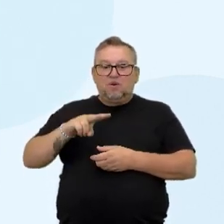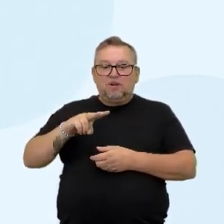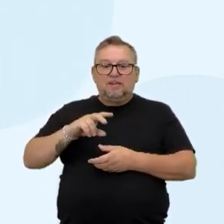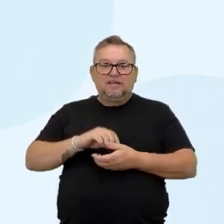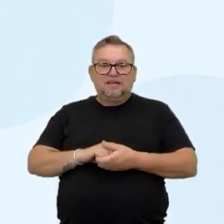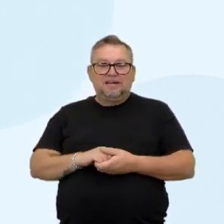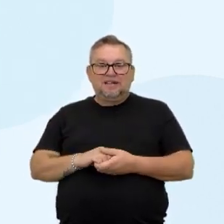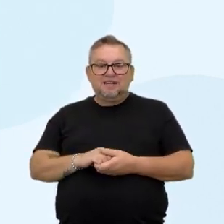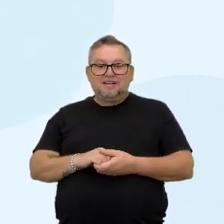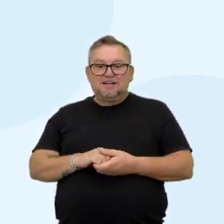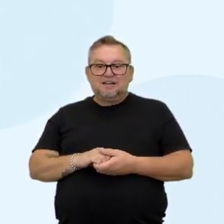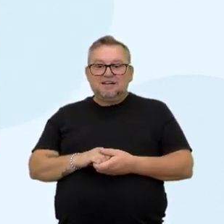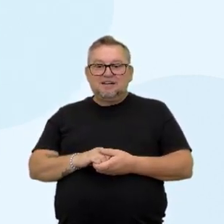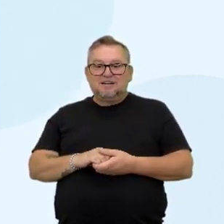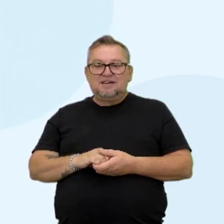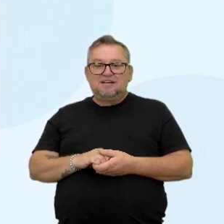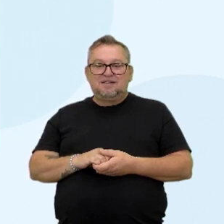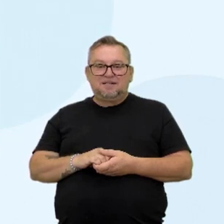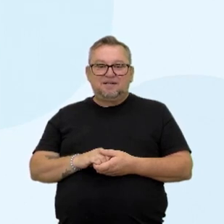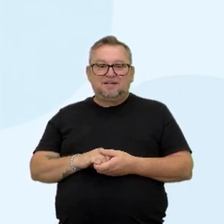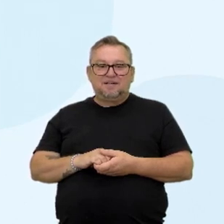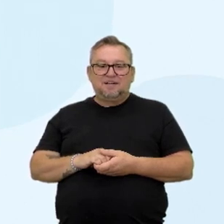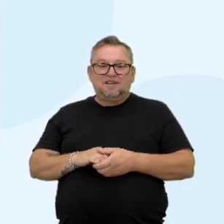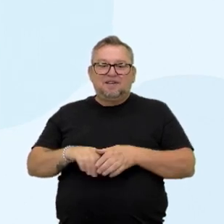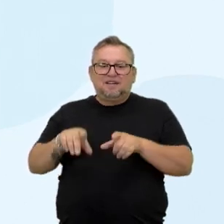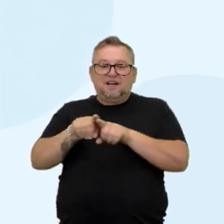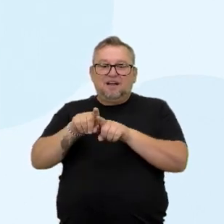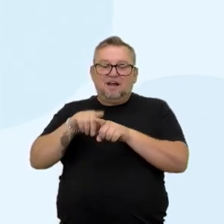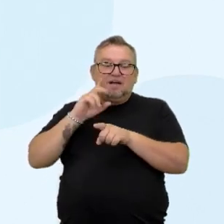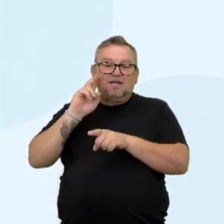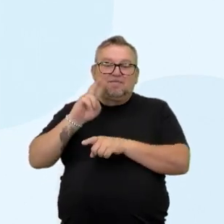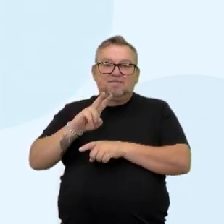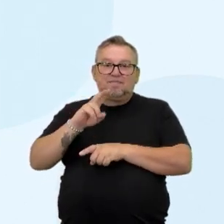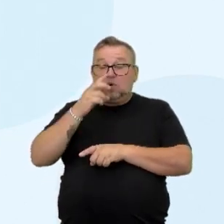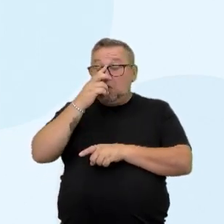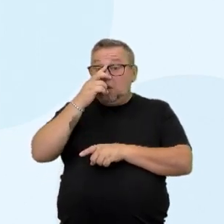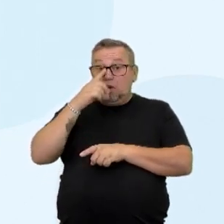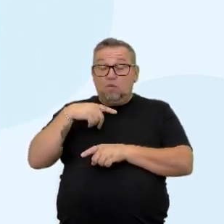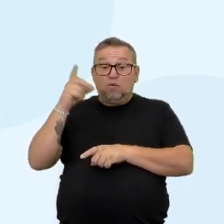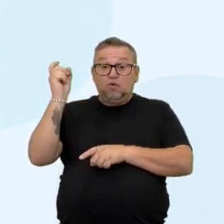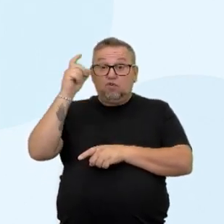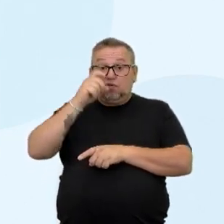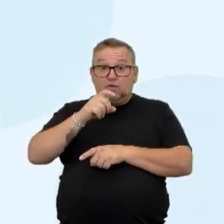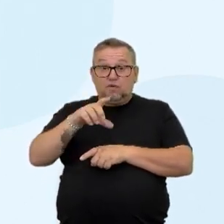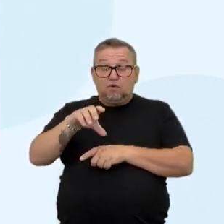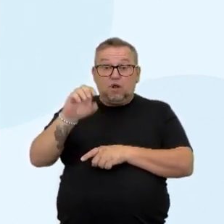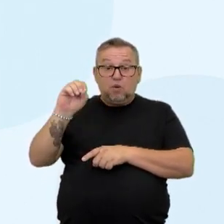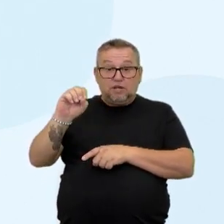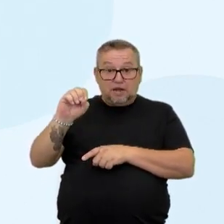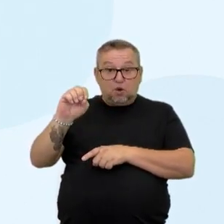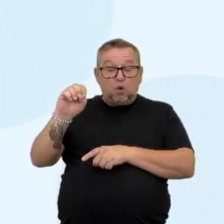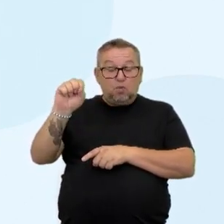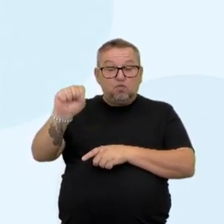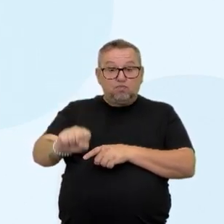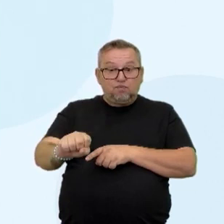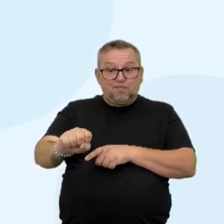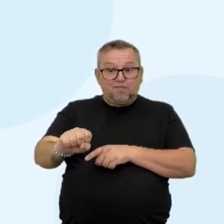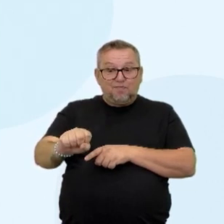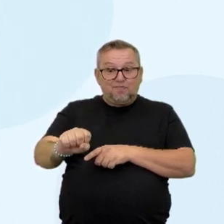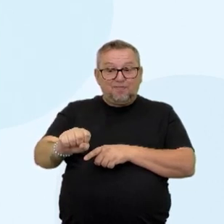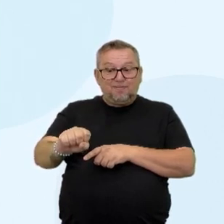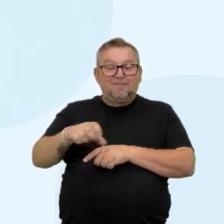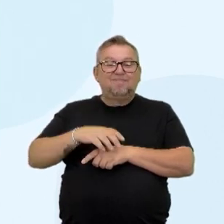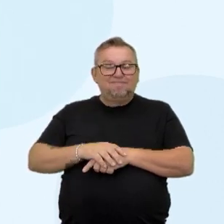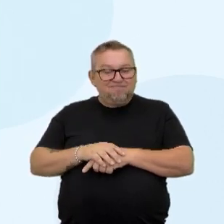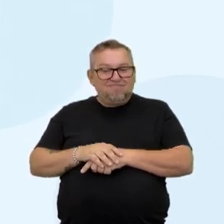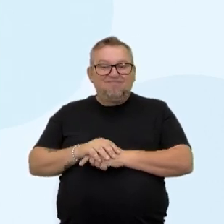tem 1, 2, 3 chances, né? Mas veja que legal. Instintivamente é muito raro alguém escolher o 0 ou 10. Mas